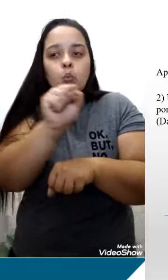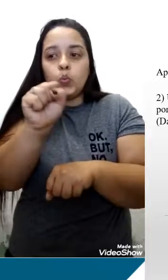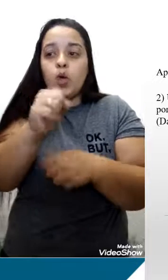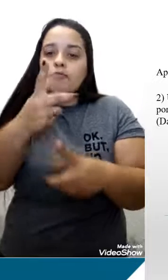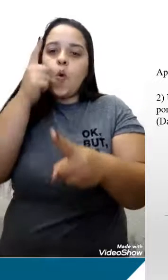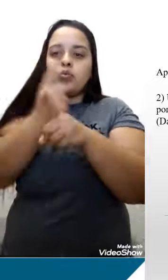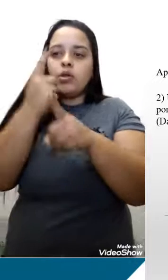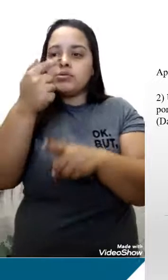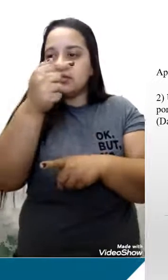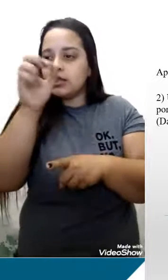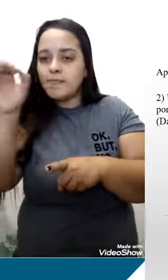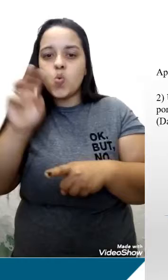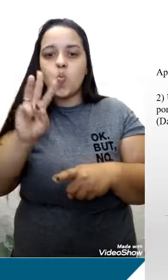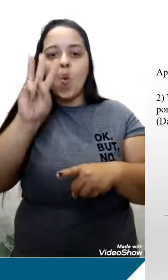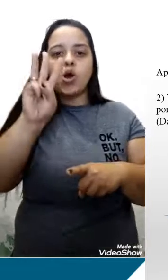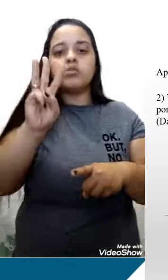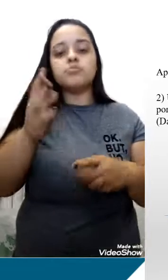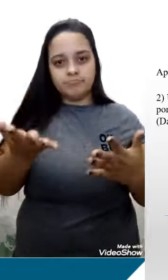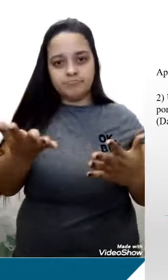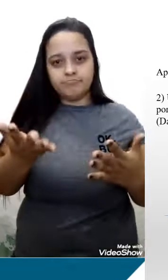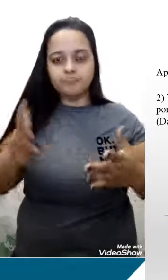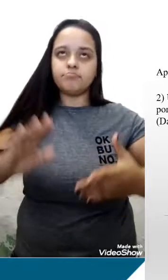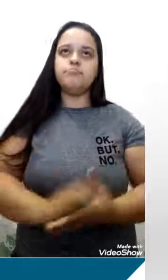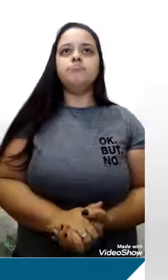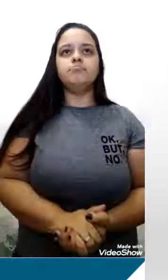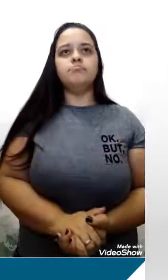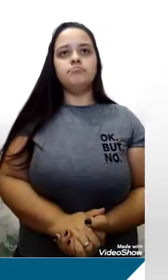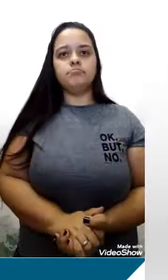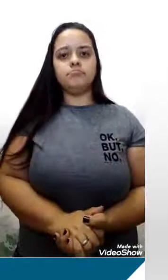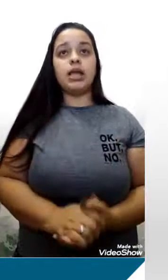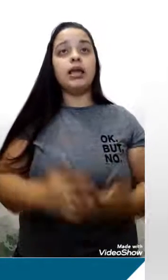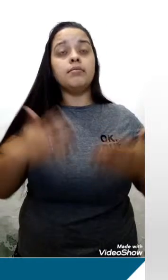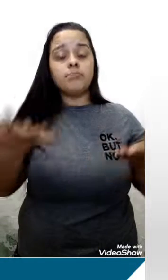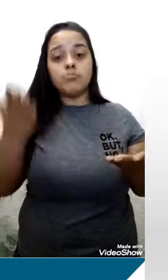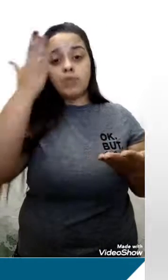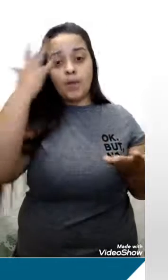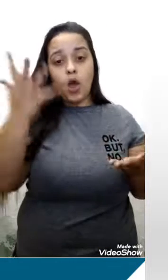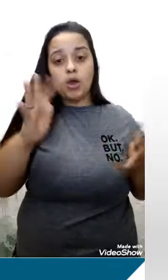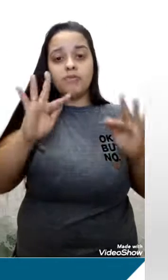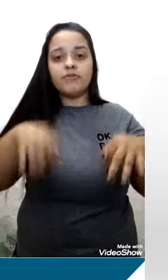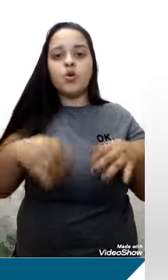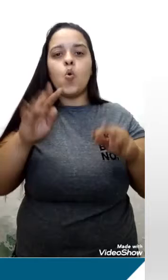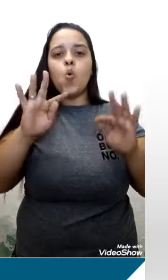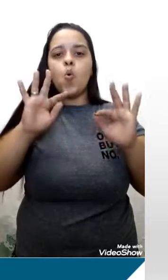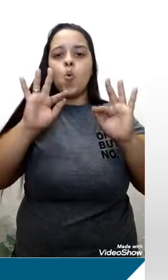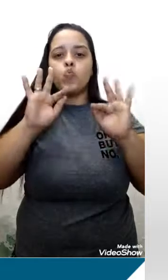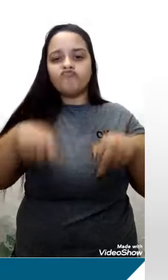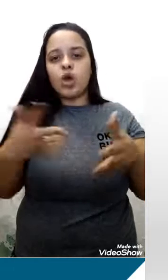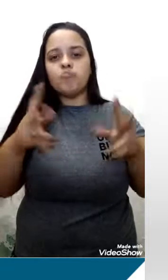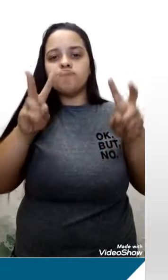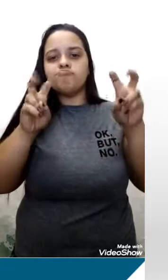segundos, potência igual a 7.000 watts, ok? Então, para terminar, o último assunto